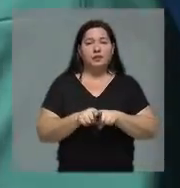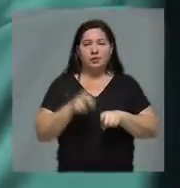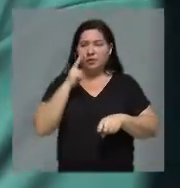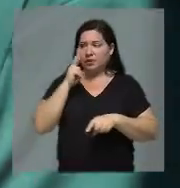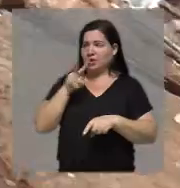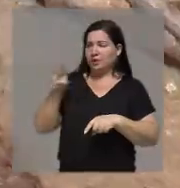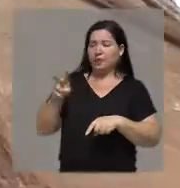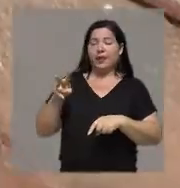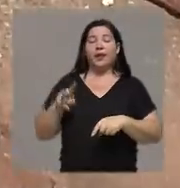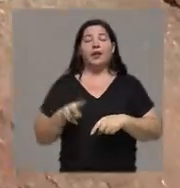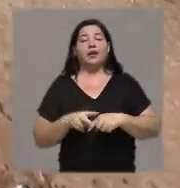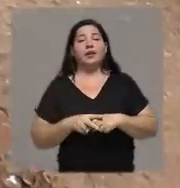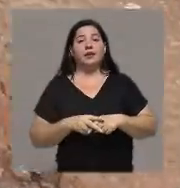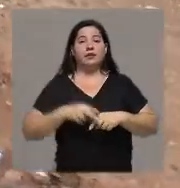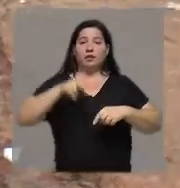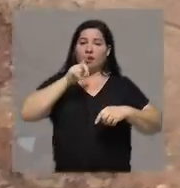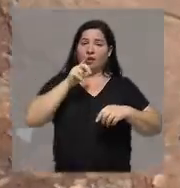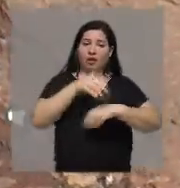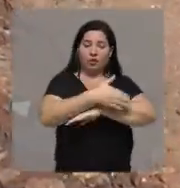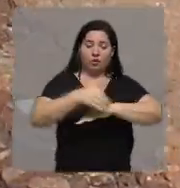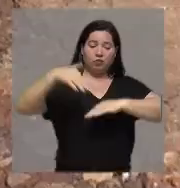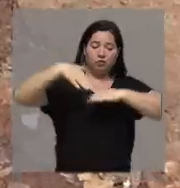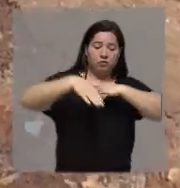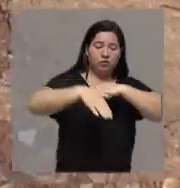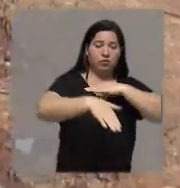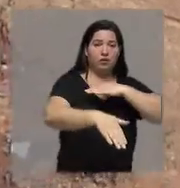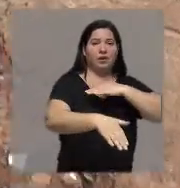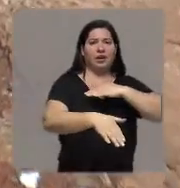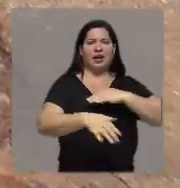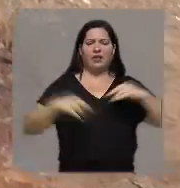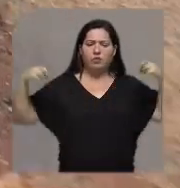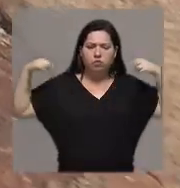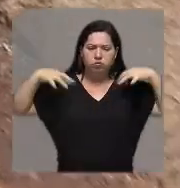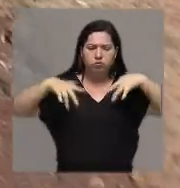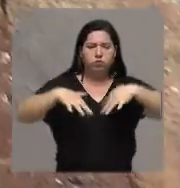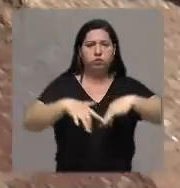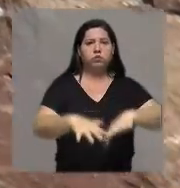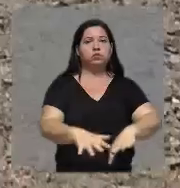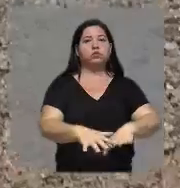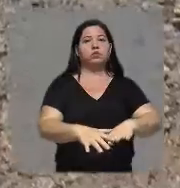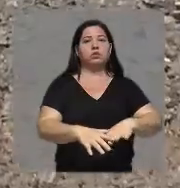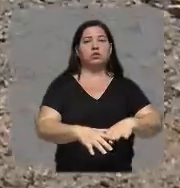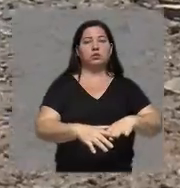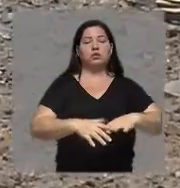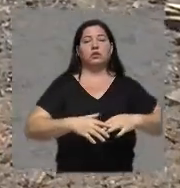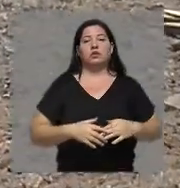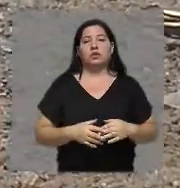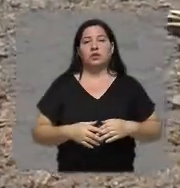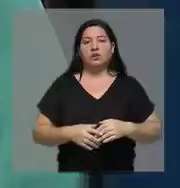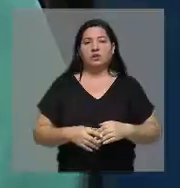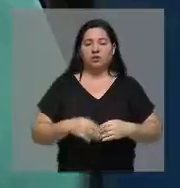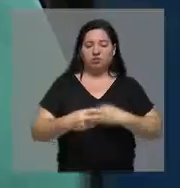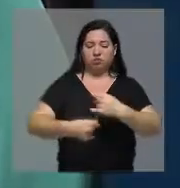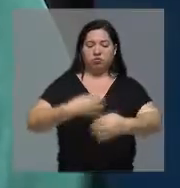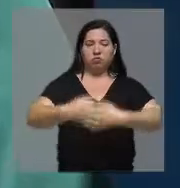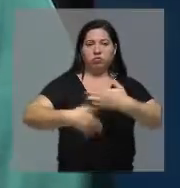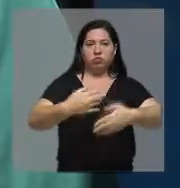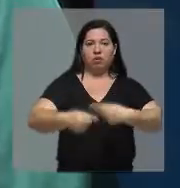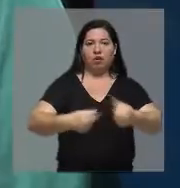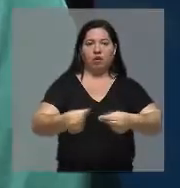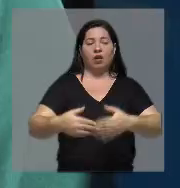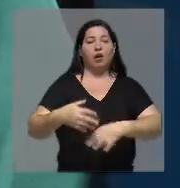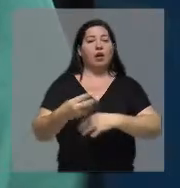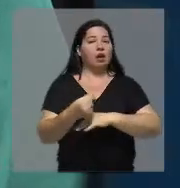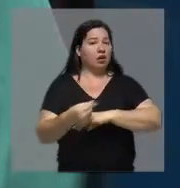E a água vem com um volume muito forte, prejudicando o pessoal que mora aqui embaixo, às vezes até arrastando também o asfalto, tirando o asfalto,